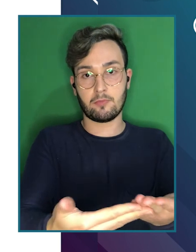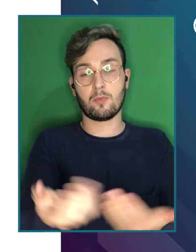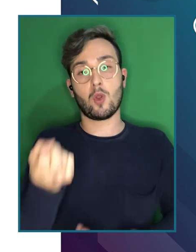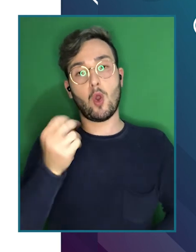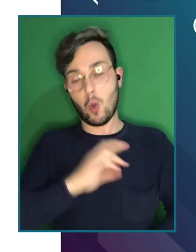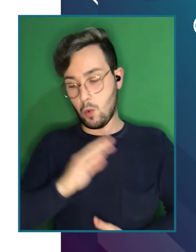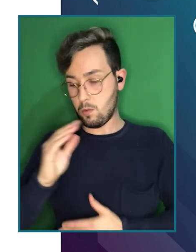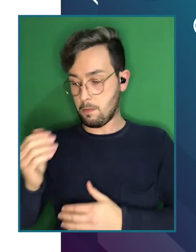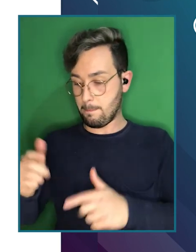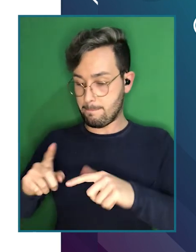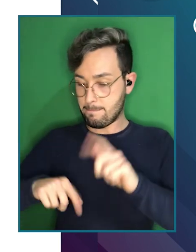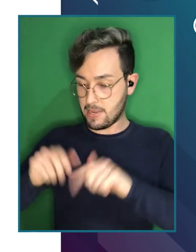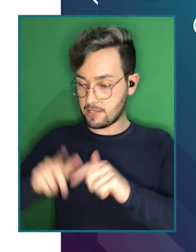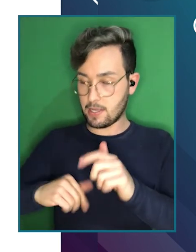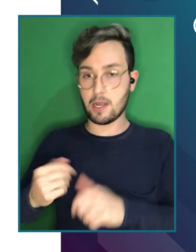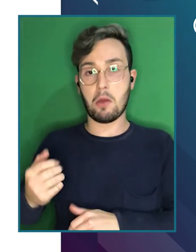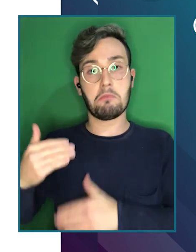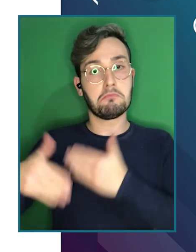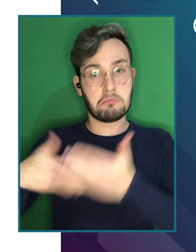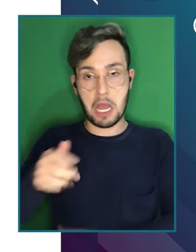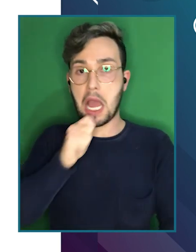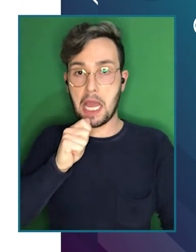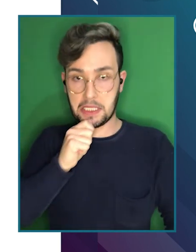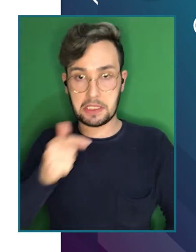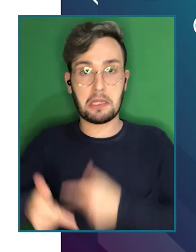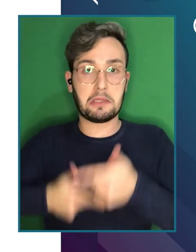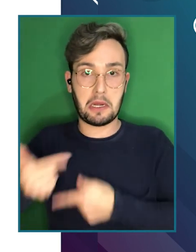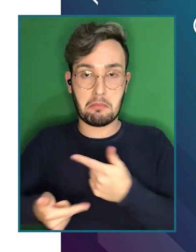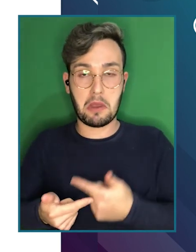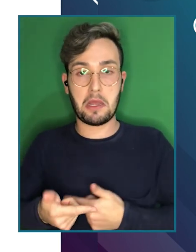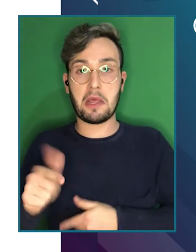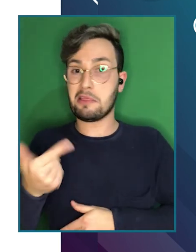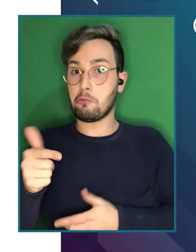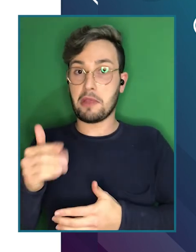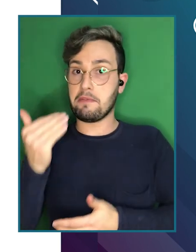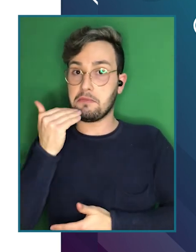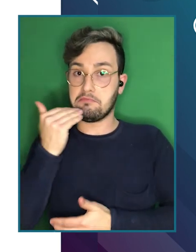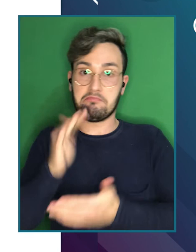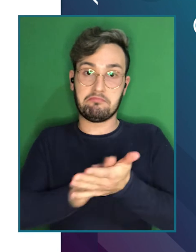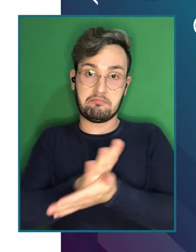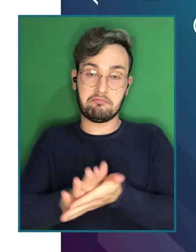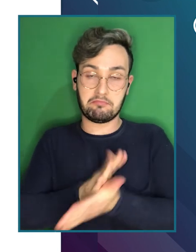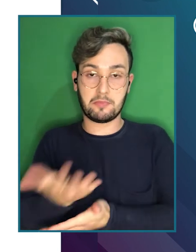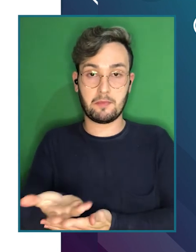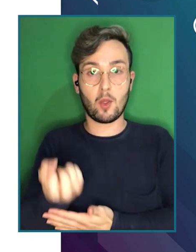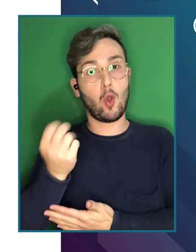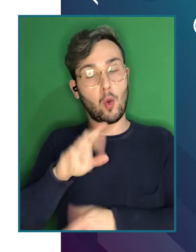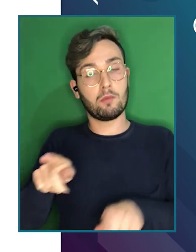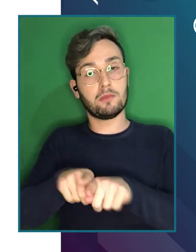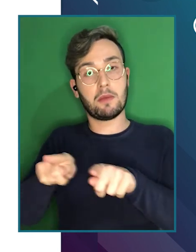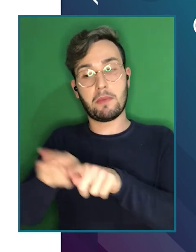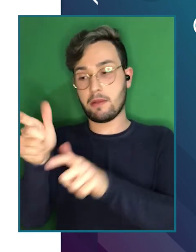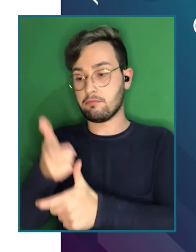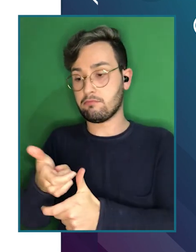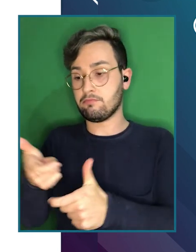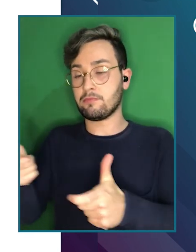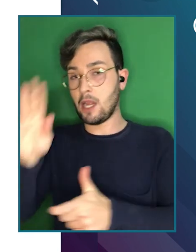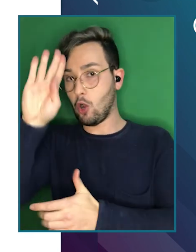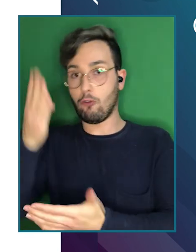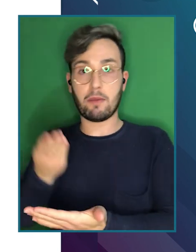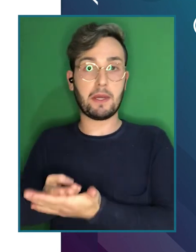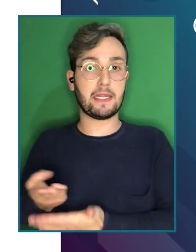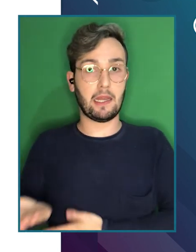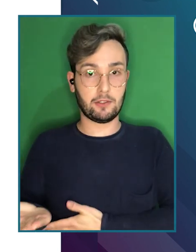processos, em produtos ou processos em operação que ainda não sofreram falhas, ou até mesmo para